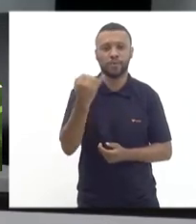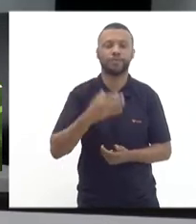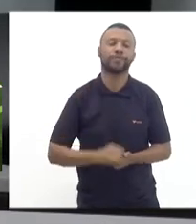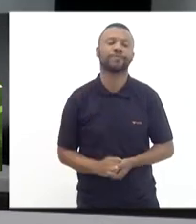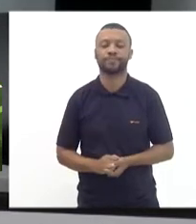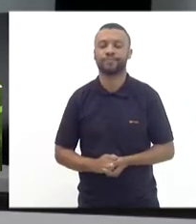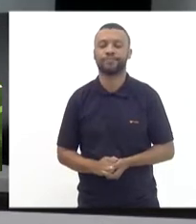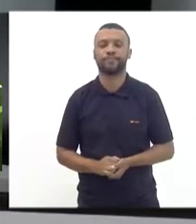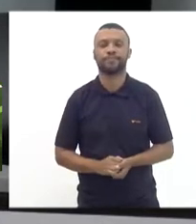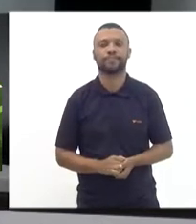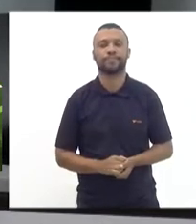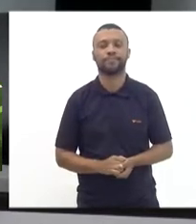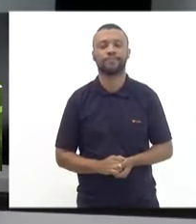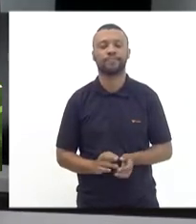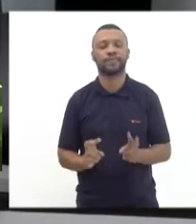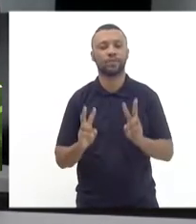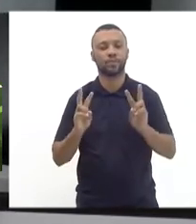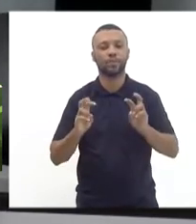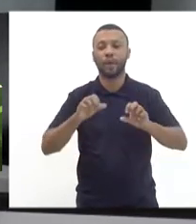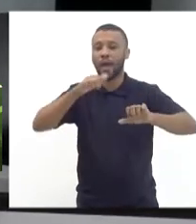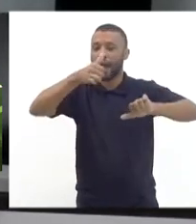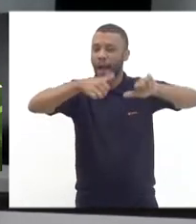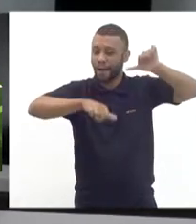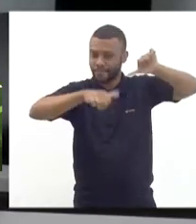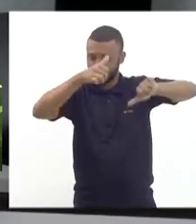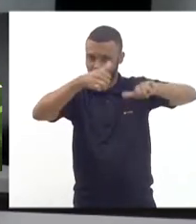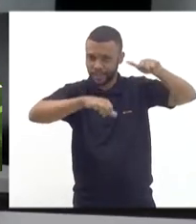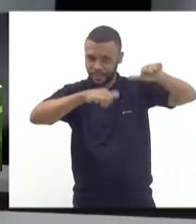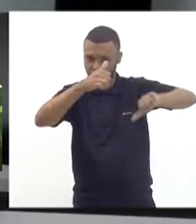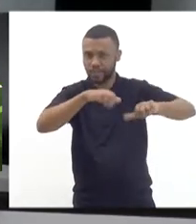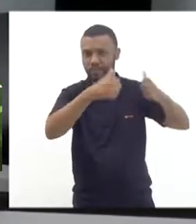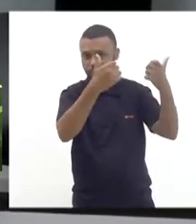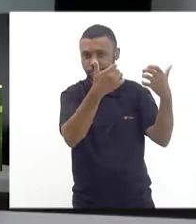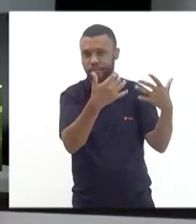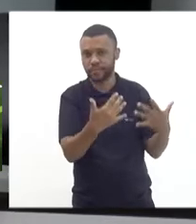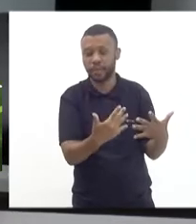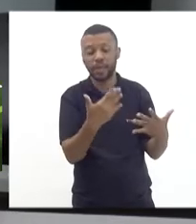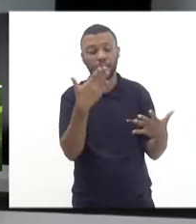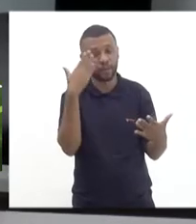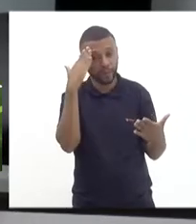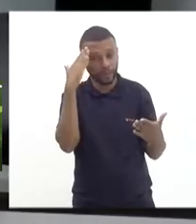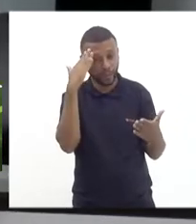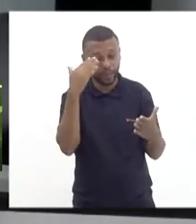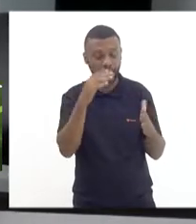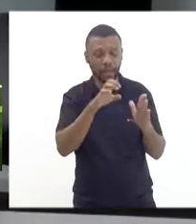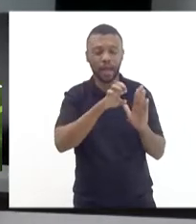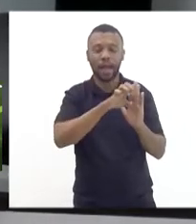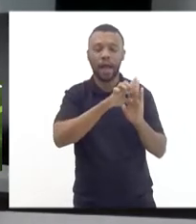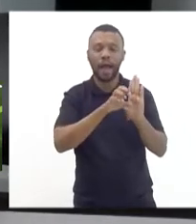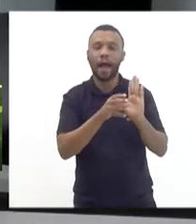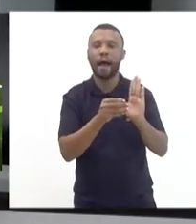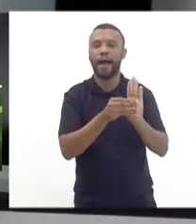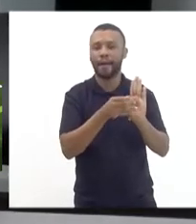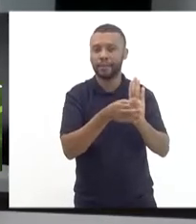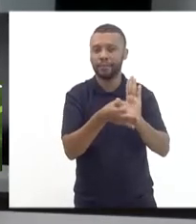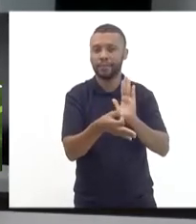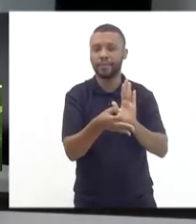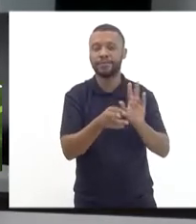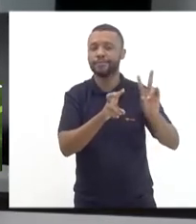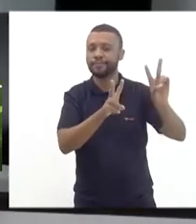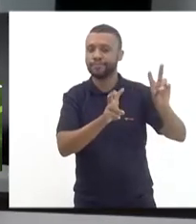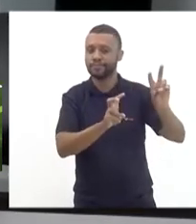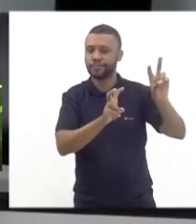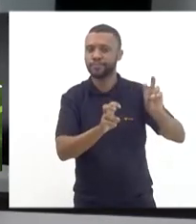Com relação à avaliação, eu vi que as emendas mencionam a Fazenda.